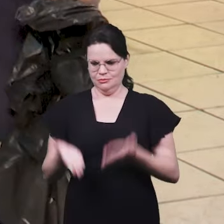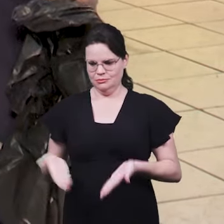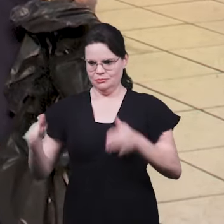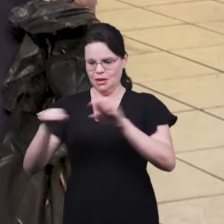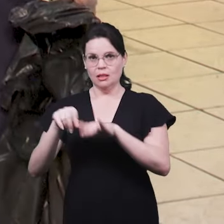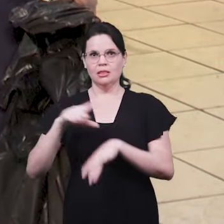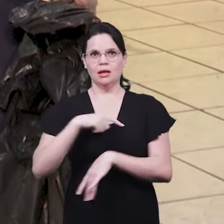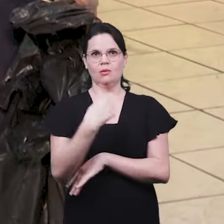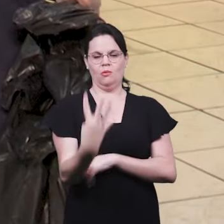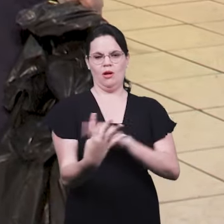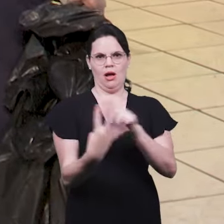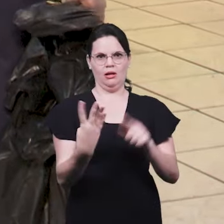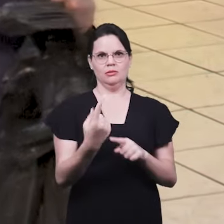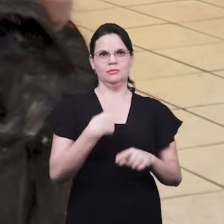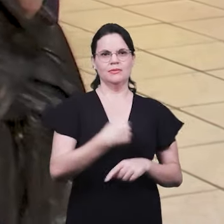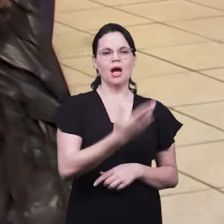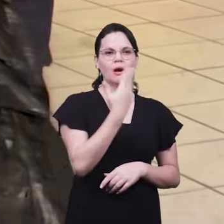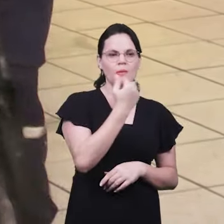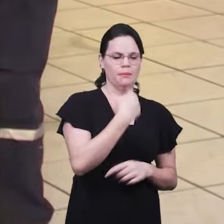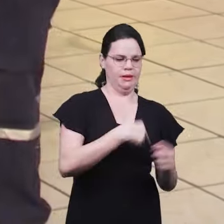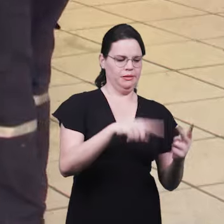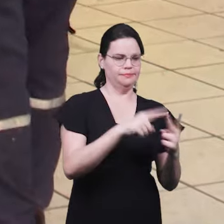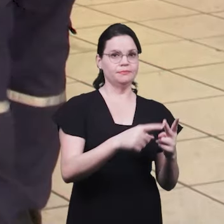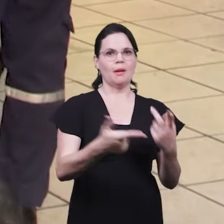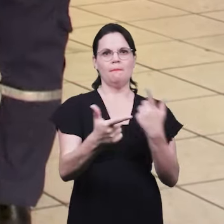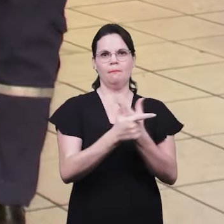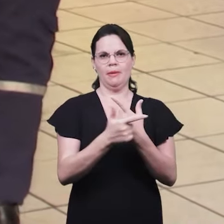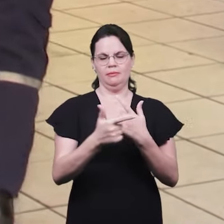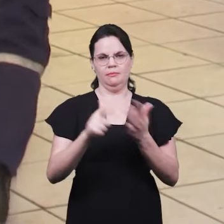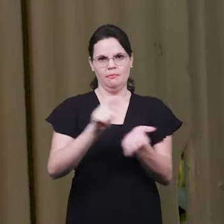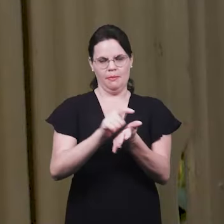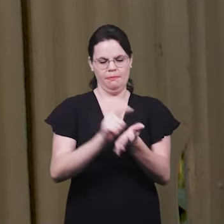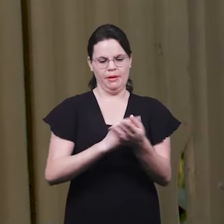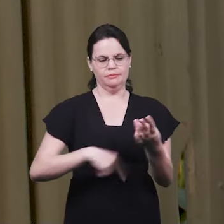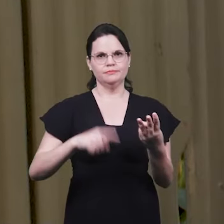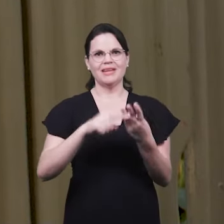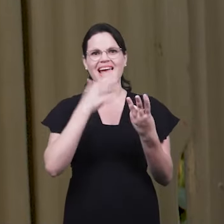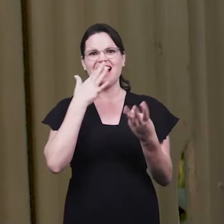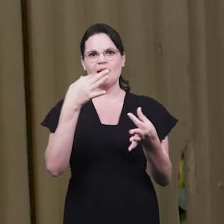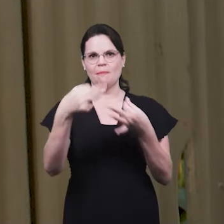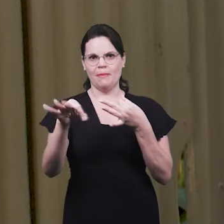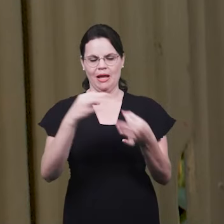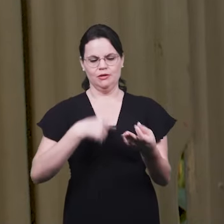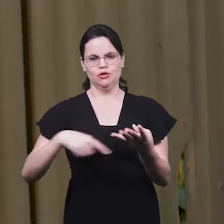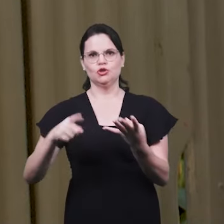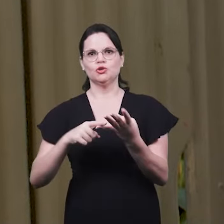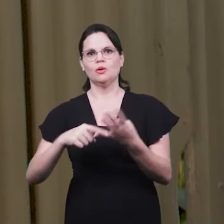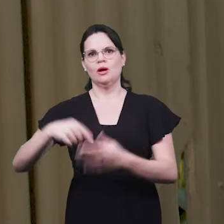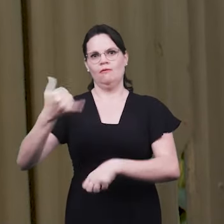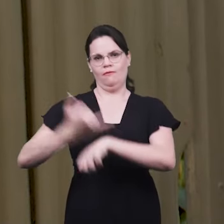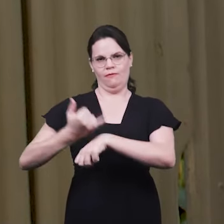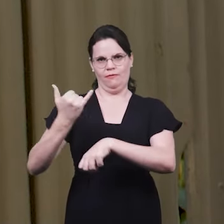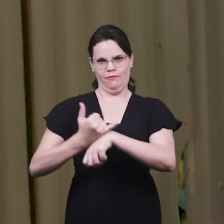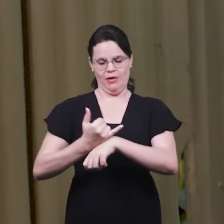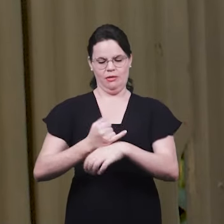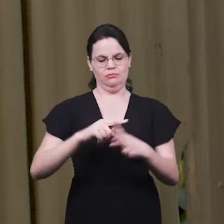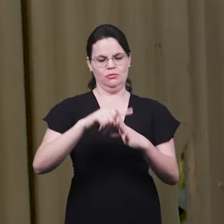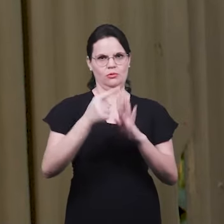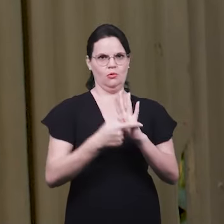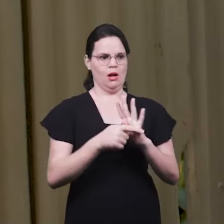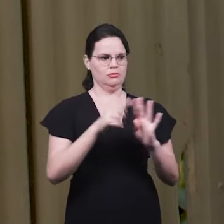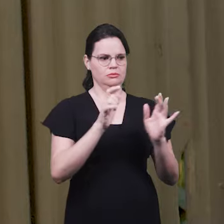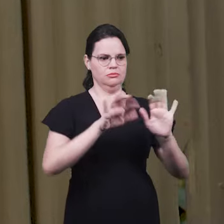orgânico, o metal, o papel e o plástico. A coleta ela é feita 4 vezes aos dias,